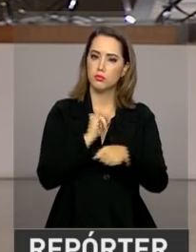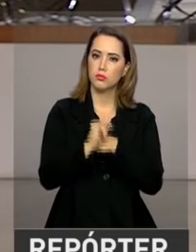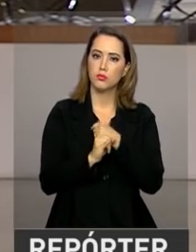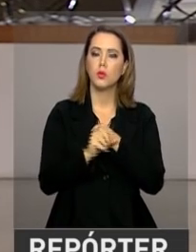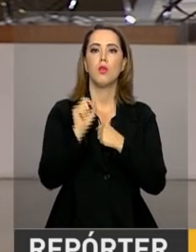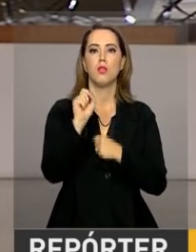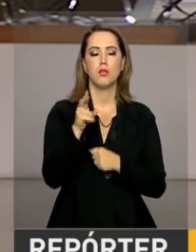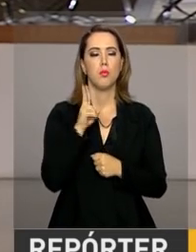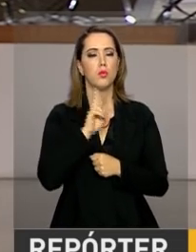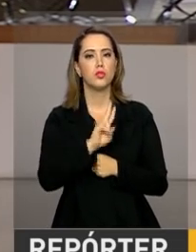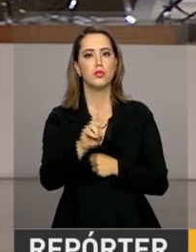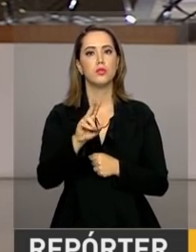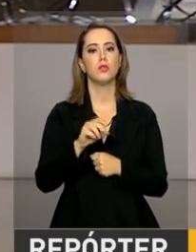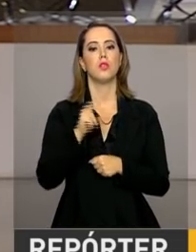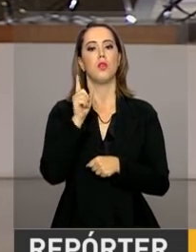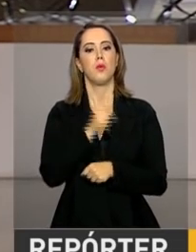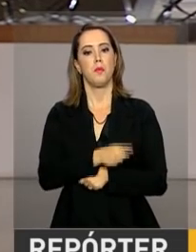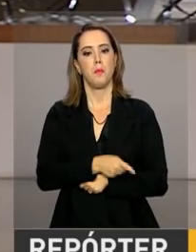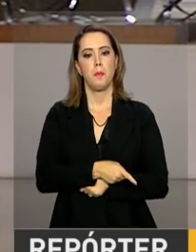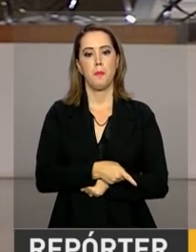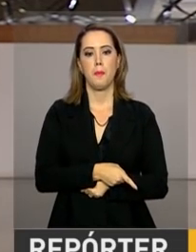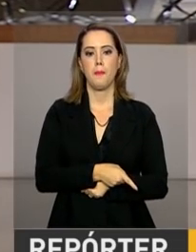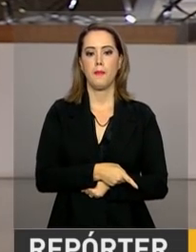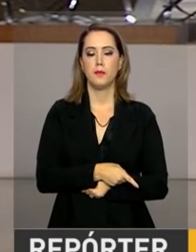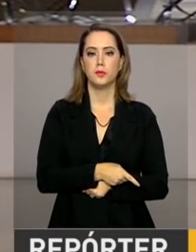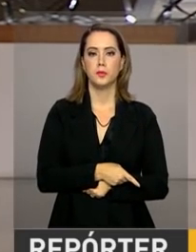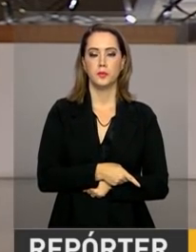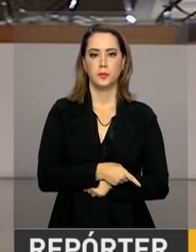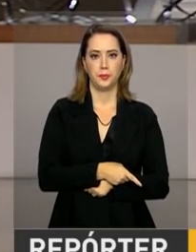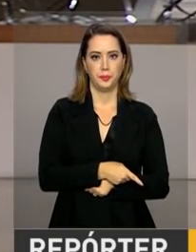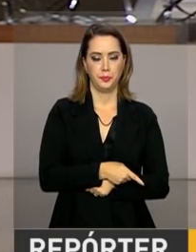página do CISU na internet, no endereço cizu.mec.gov.br.